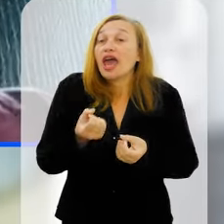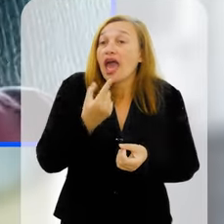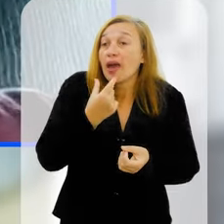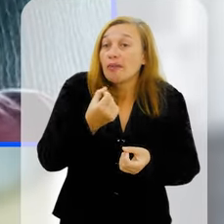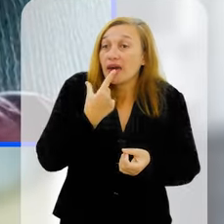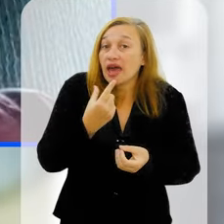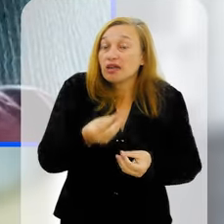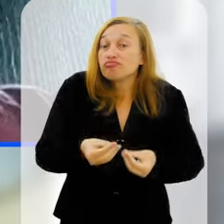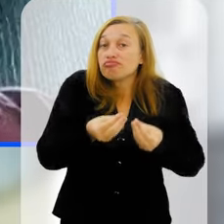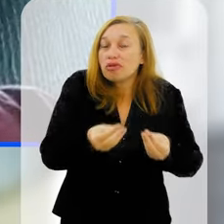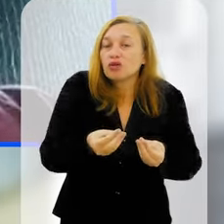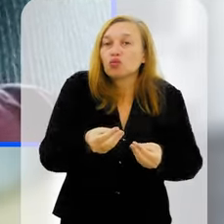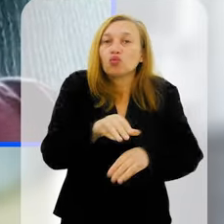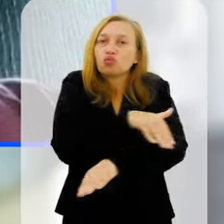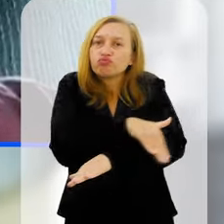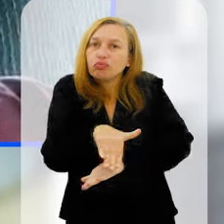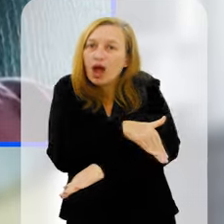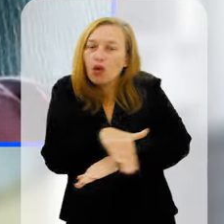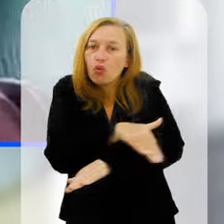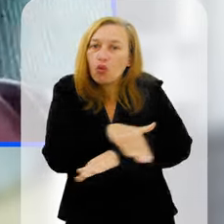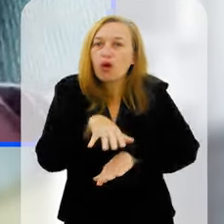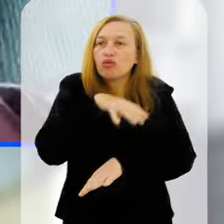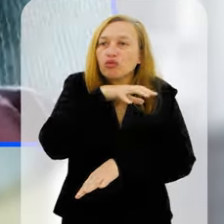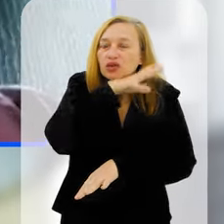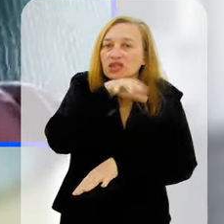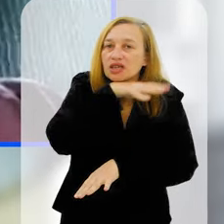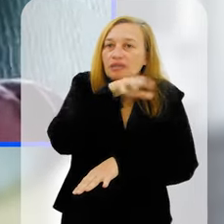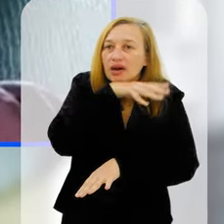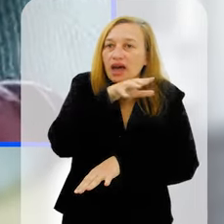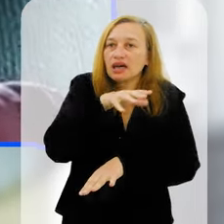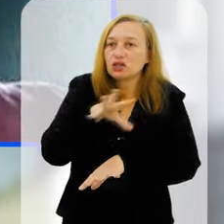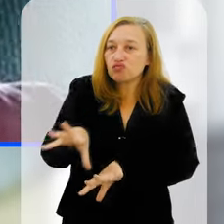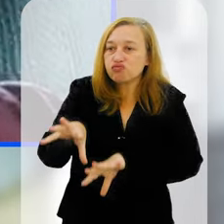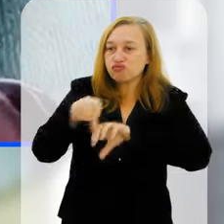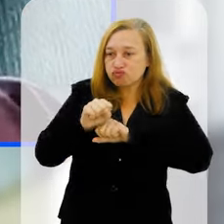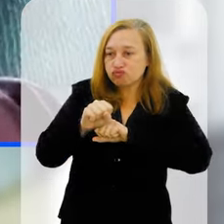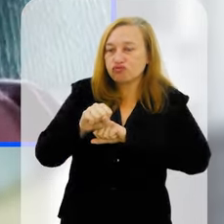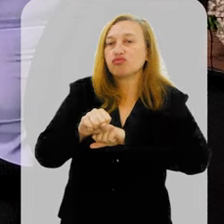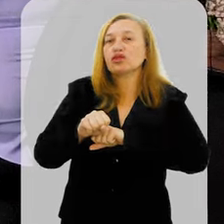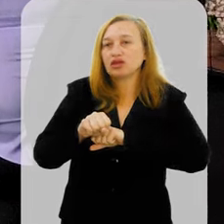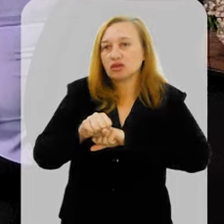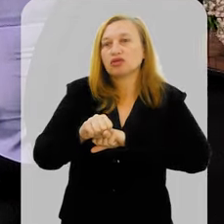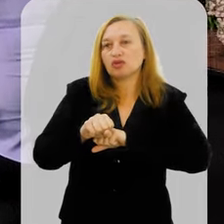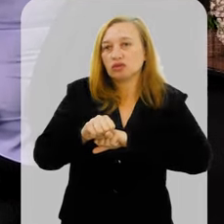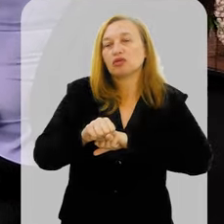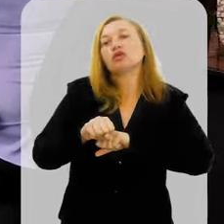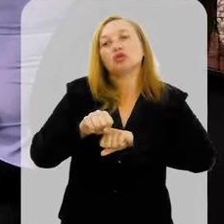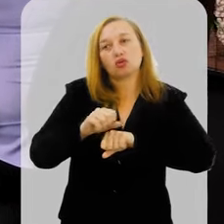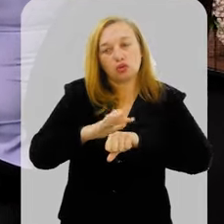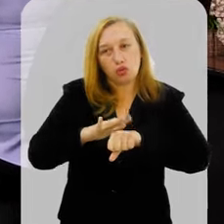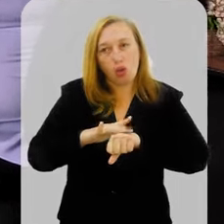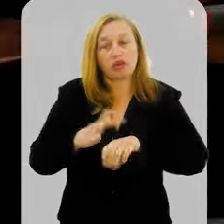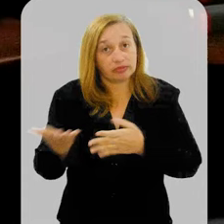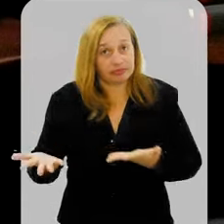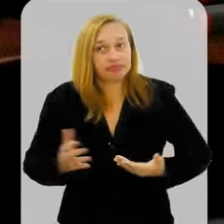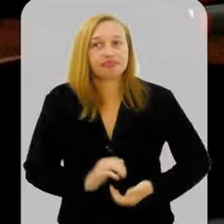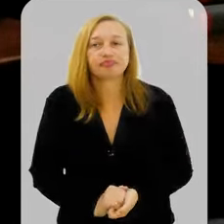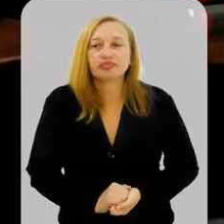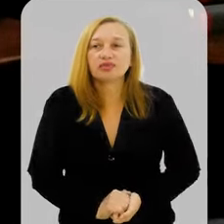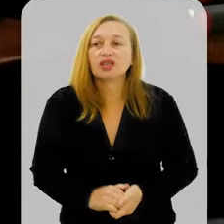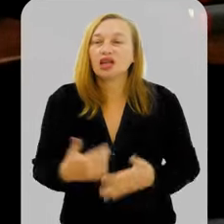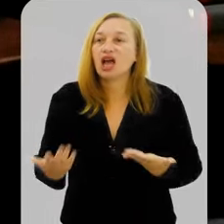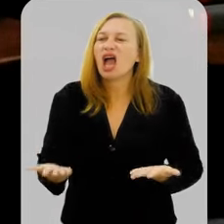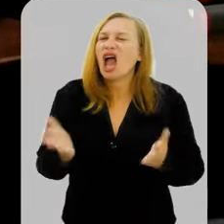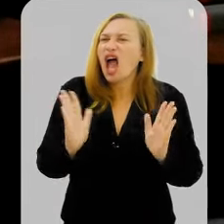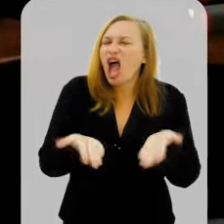e medicando os animais que hoje estão na rua, que são vetores de disseminação de doenças. Deputada, agora tem aquele programa